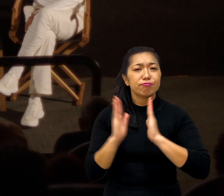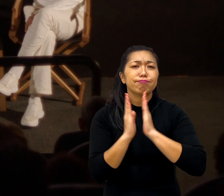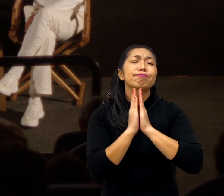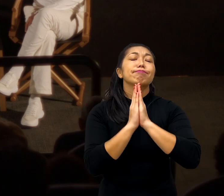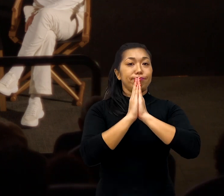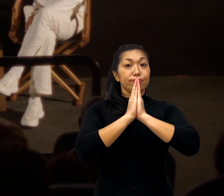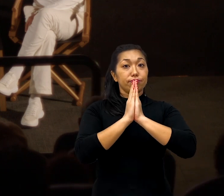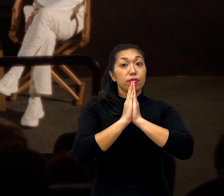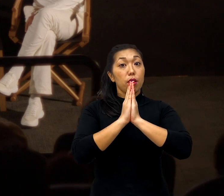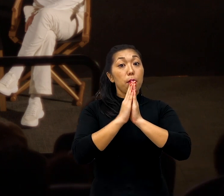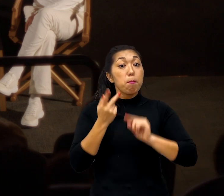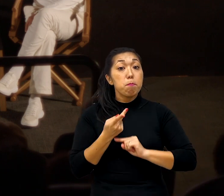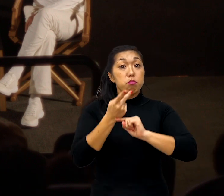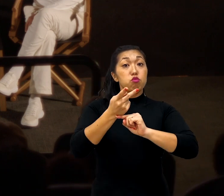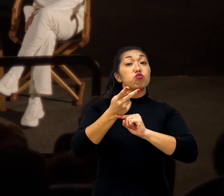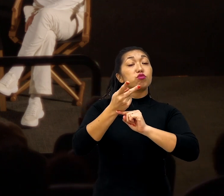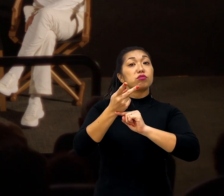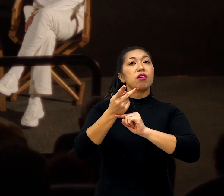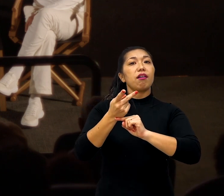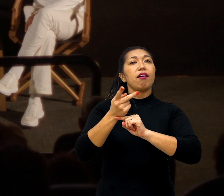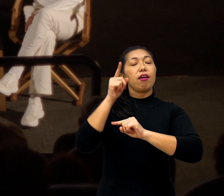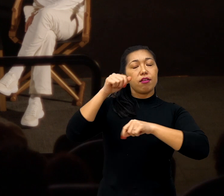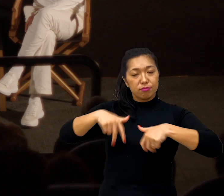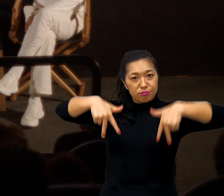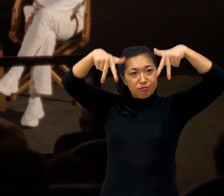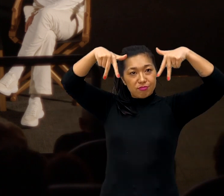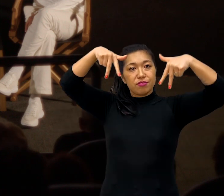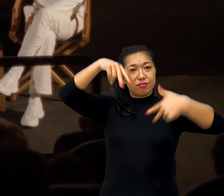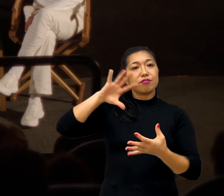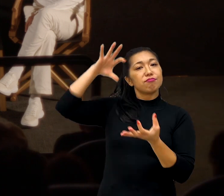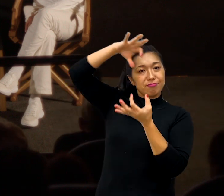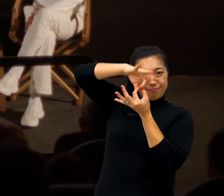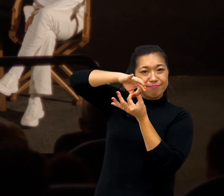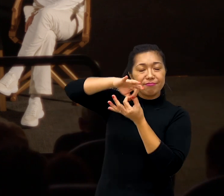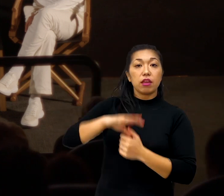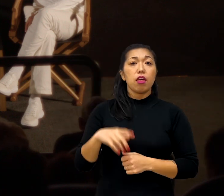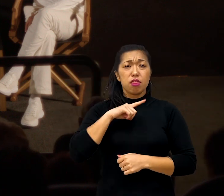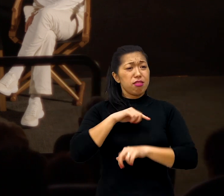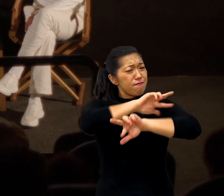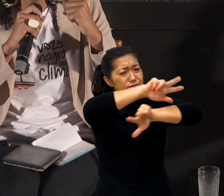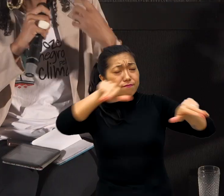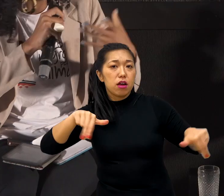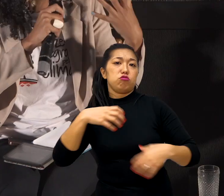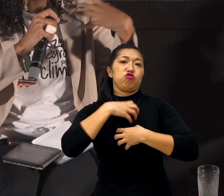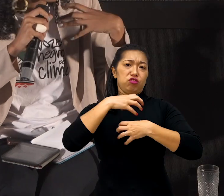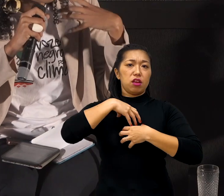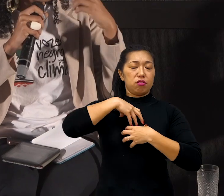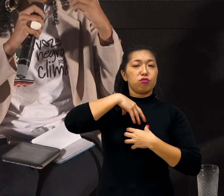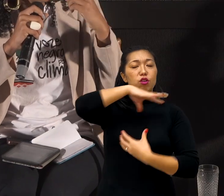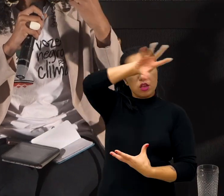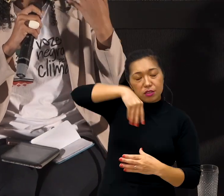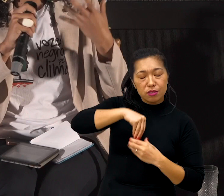recorrem a esse divino. Só que é importante trazer que a gente tem diversas formas de espiritualidade aqui no Brasil. Infelizmente, a